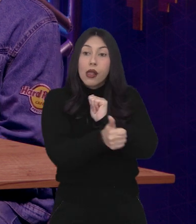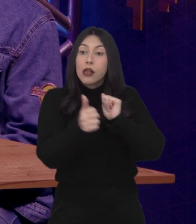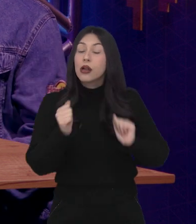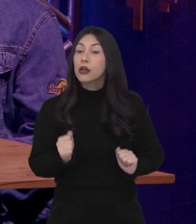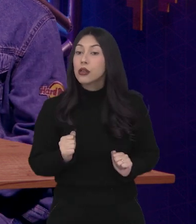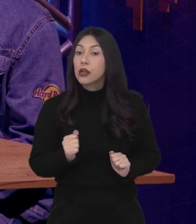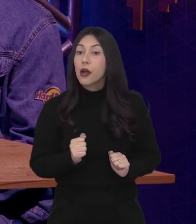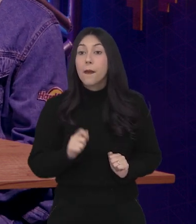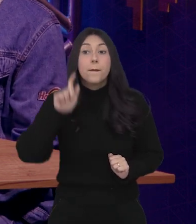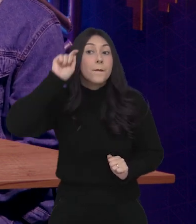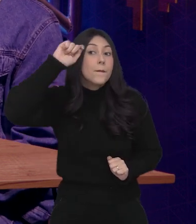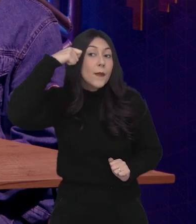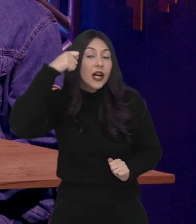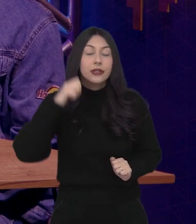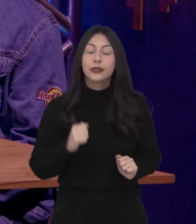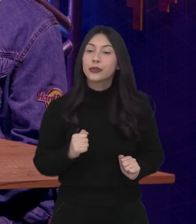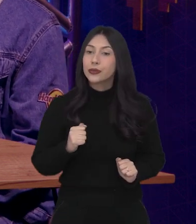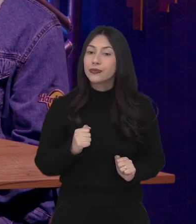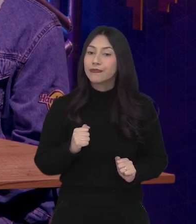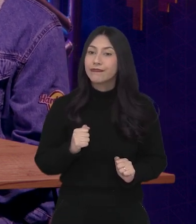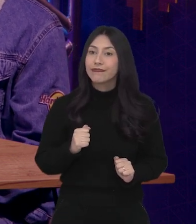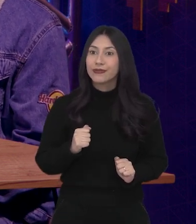eram totalmente